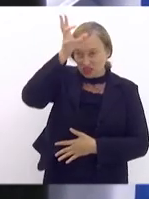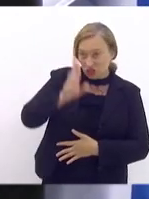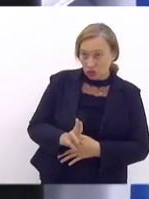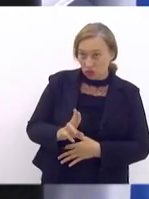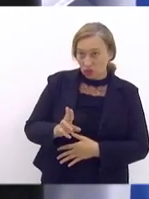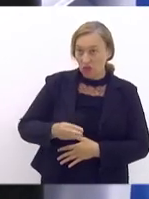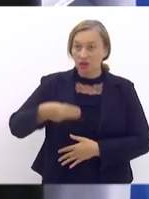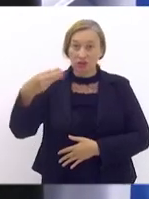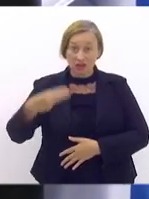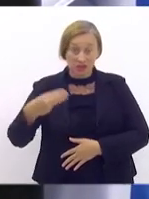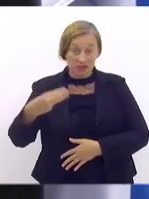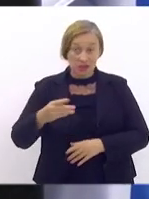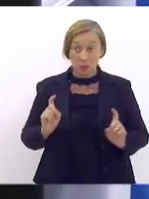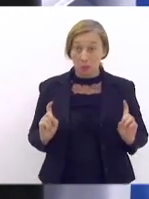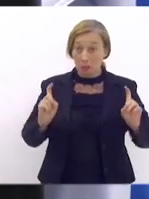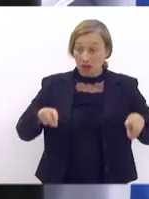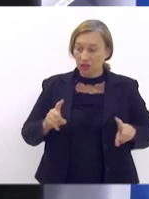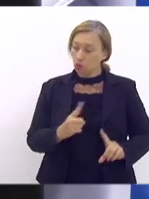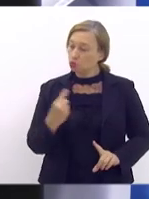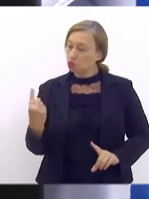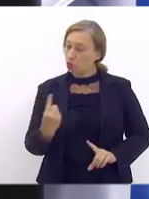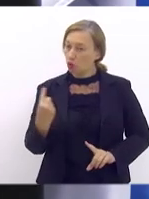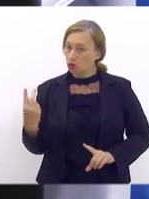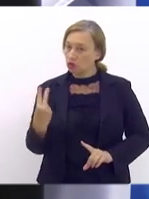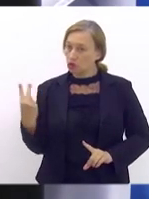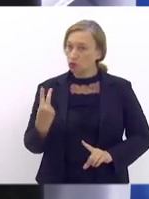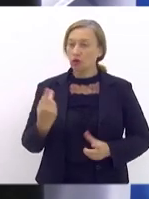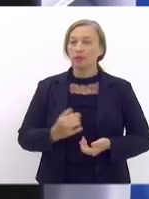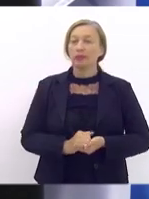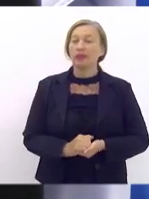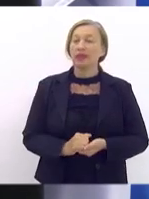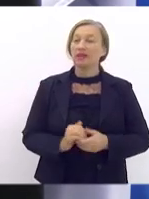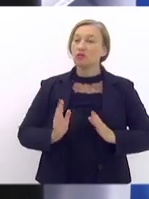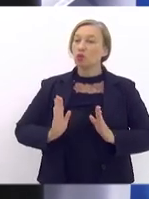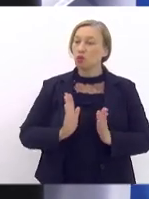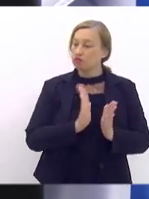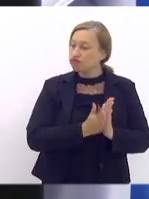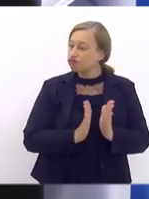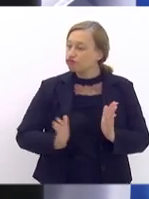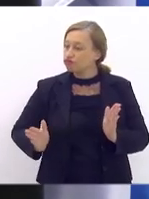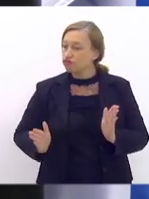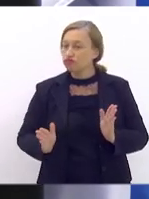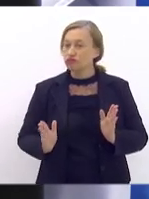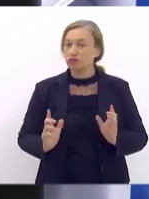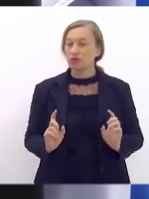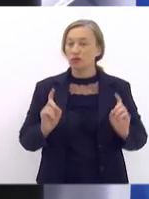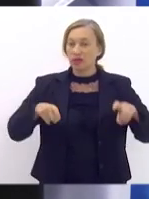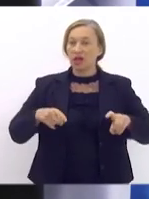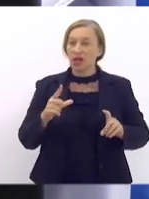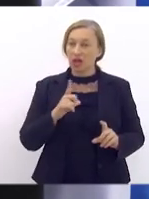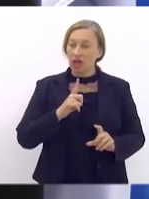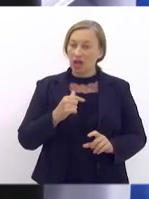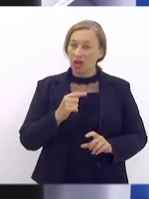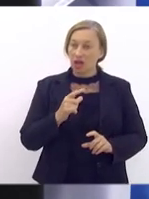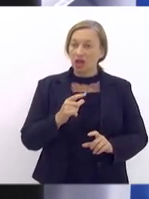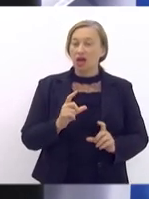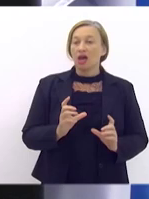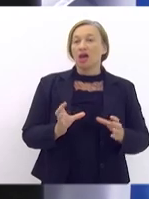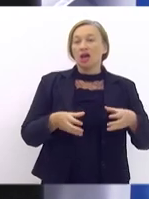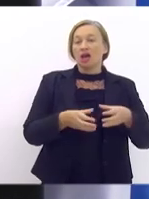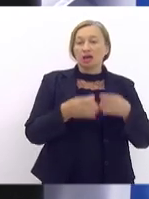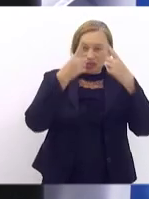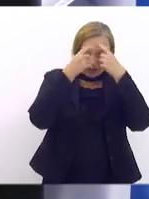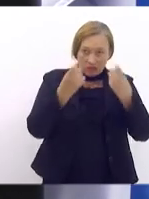no terceiro mandato. E nessa sequência de mandatos, no primeiro mandato, eu presidi a CPI da violência